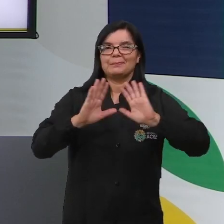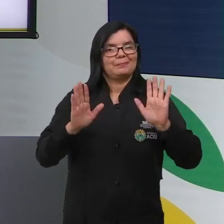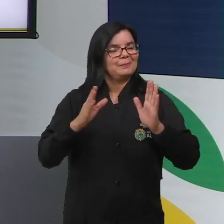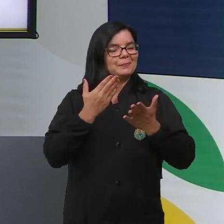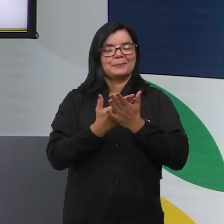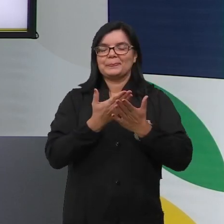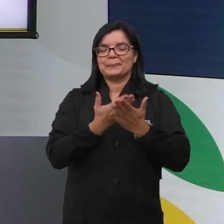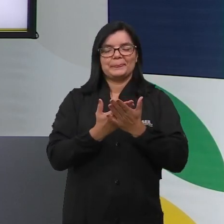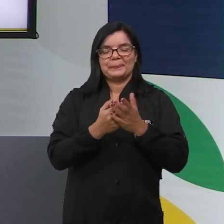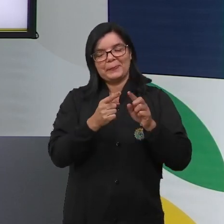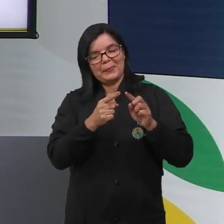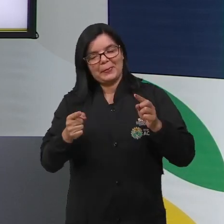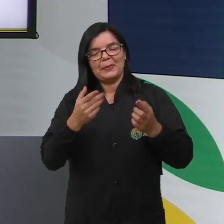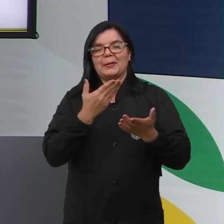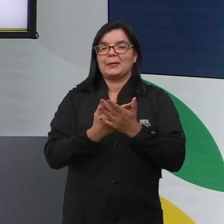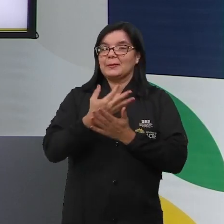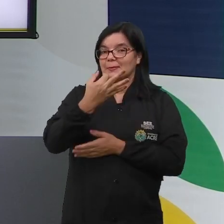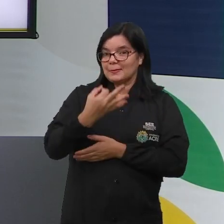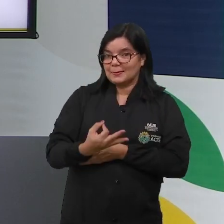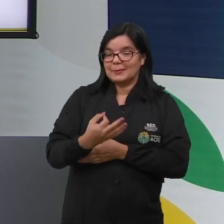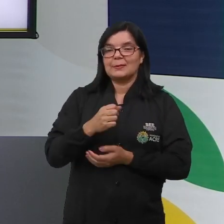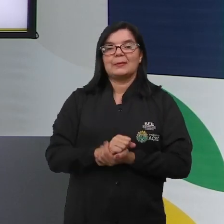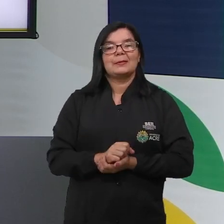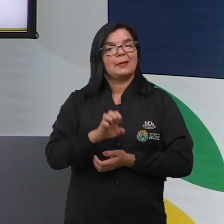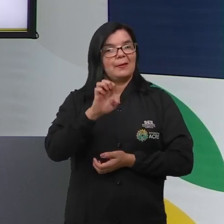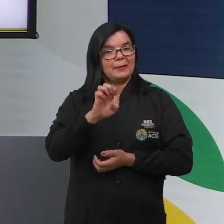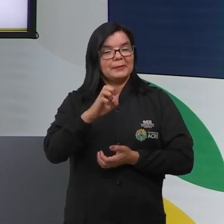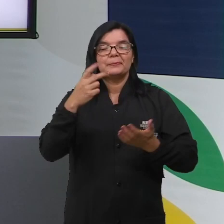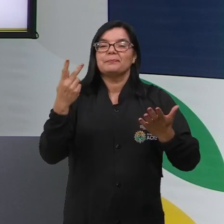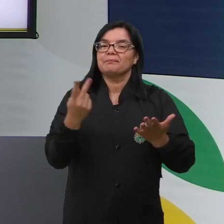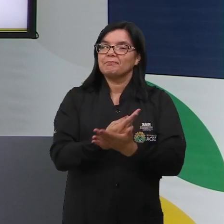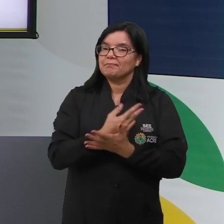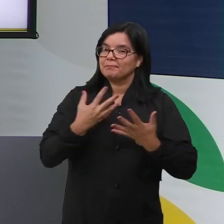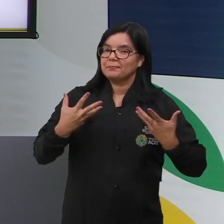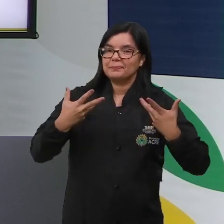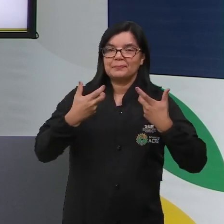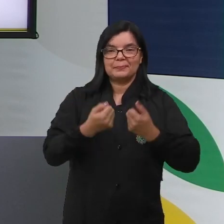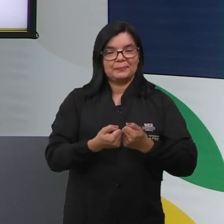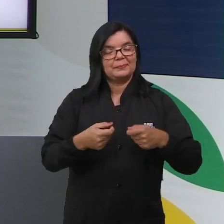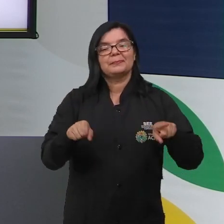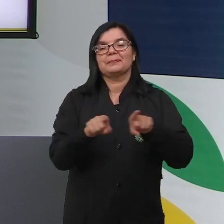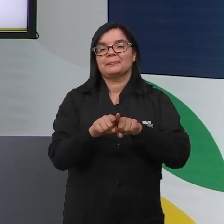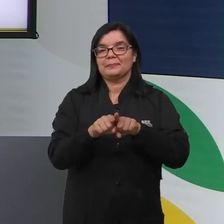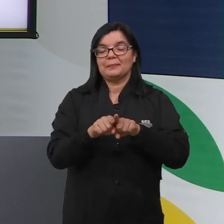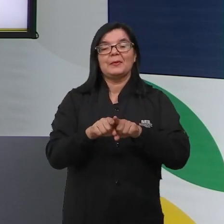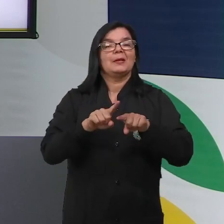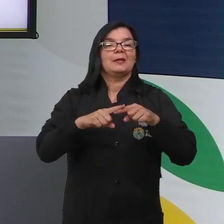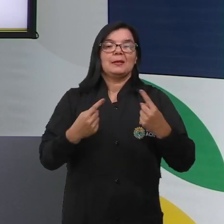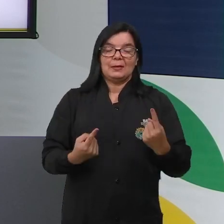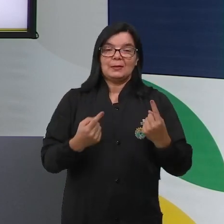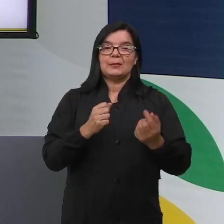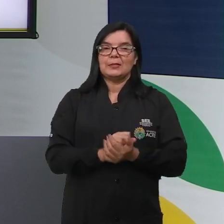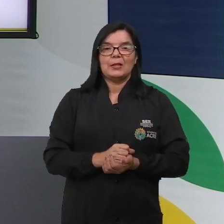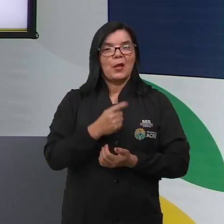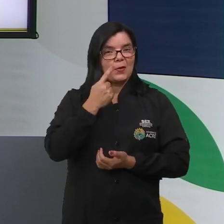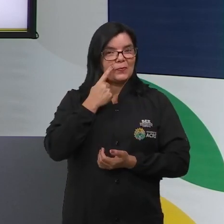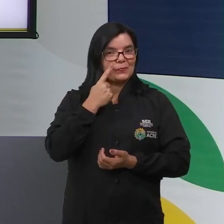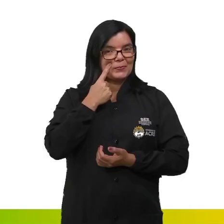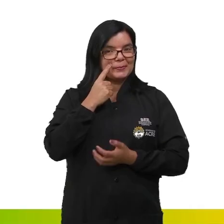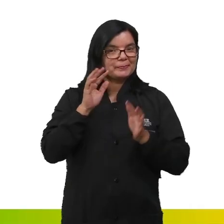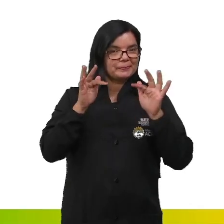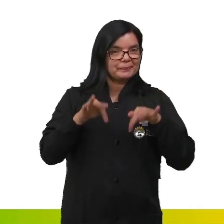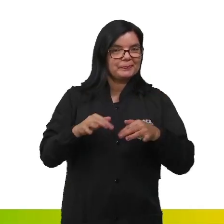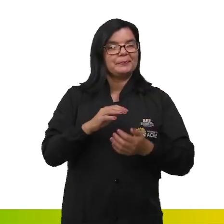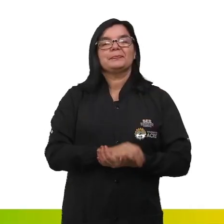nós estudamos ao longo dessa aula, certo? Então, a letra E estaria totalmente descartada, não se adequa. Vamos à nossa